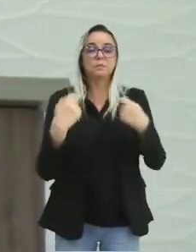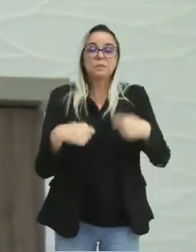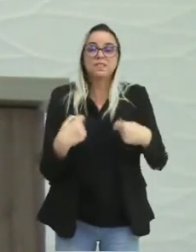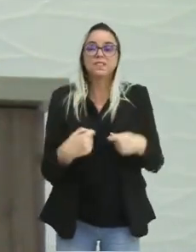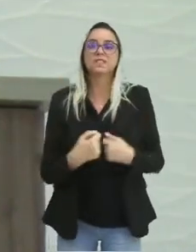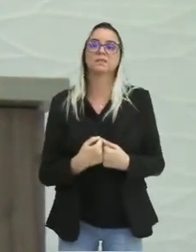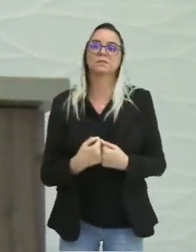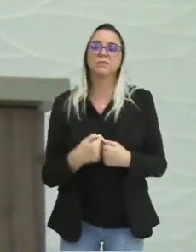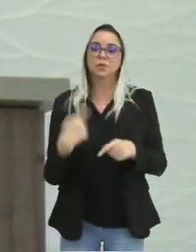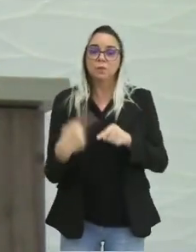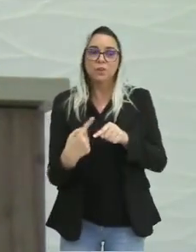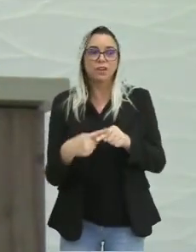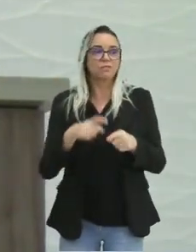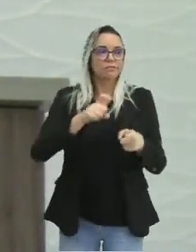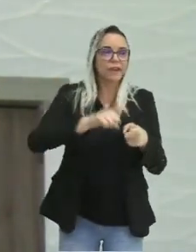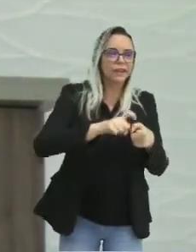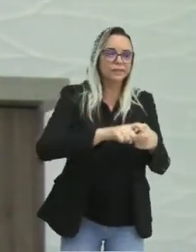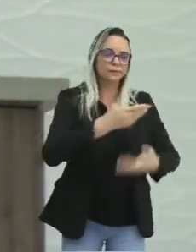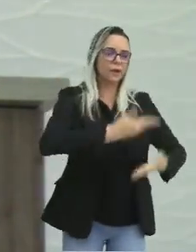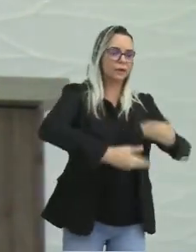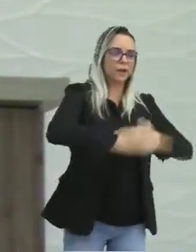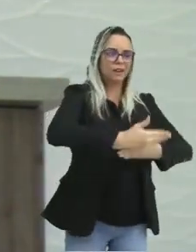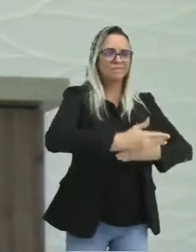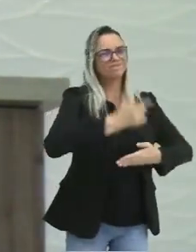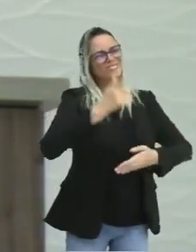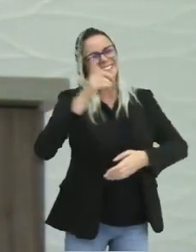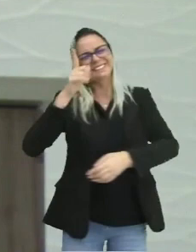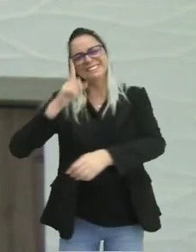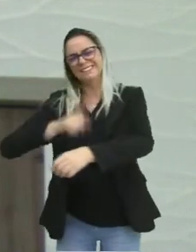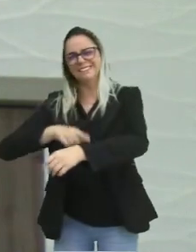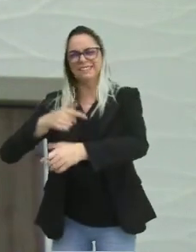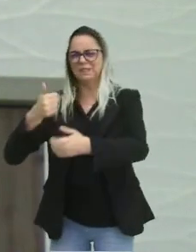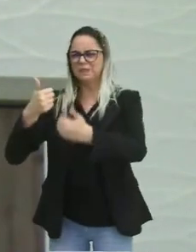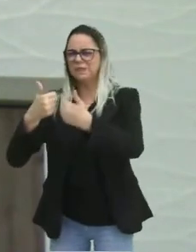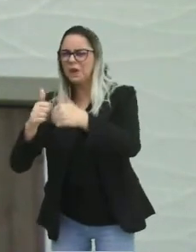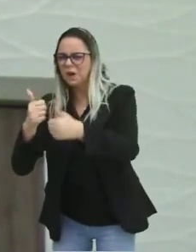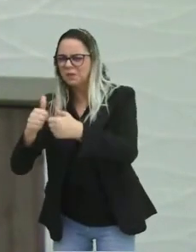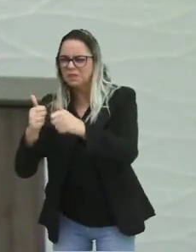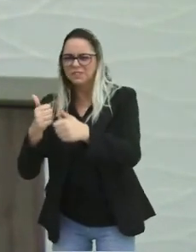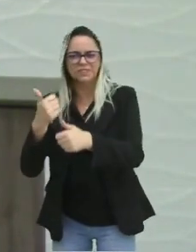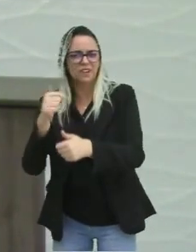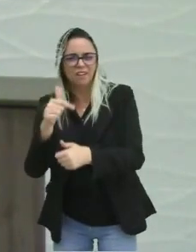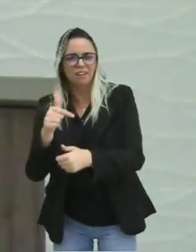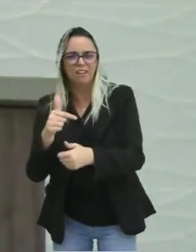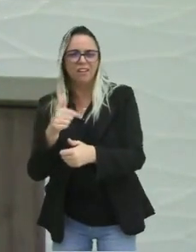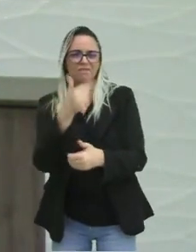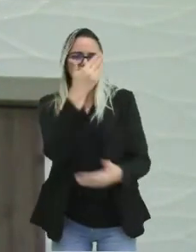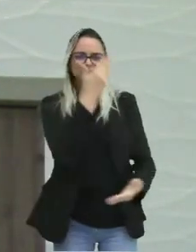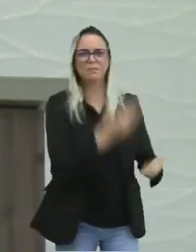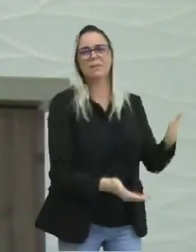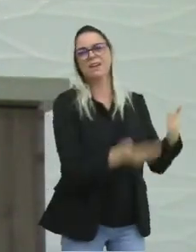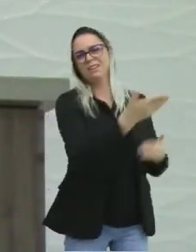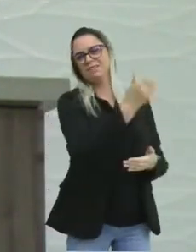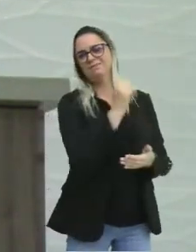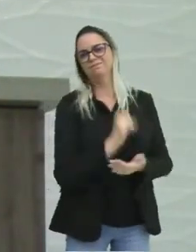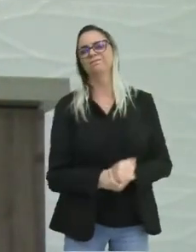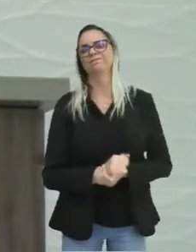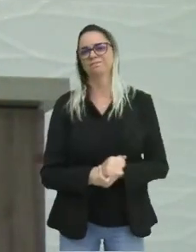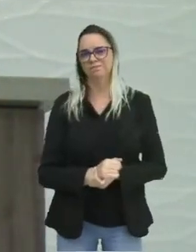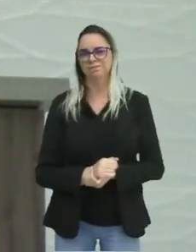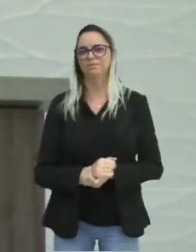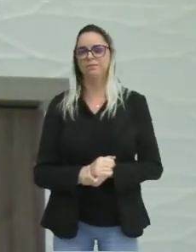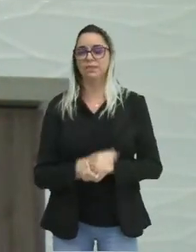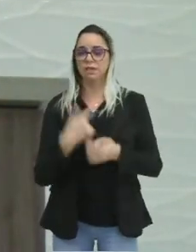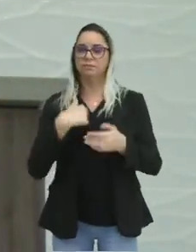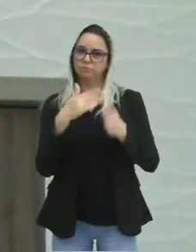sua consulta no Recife porque o ônibus está superlotado. Aí eu peço, em caráter de